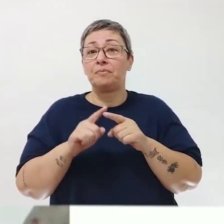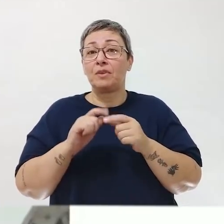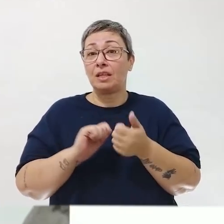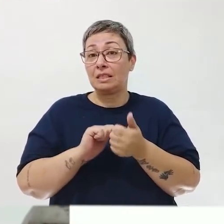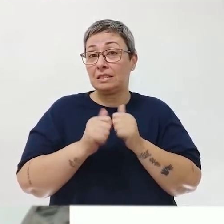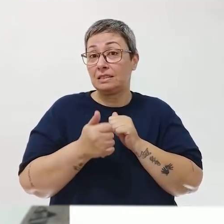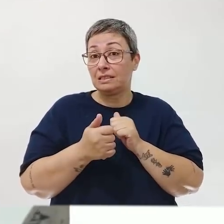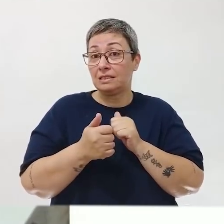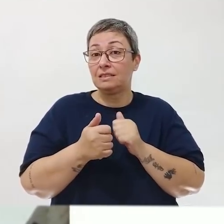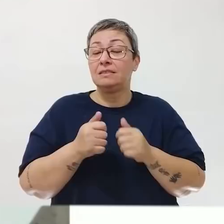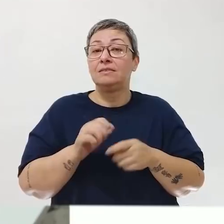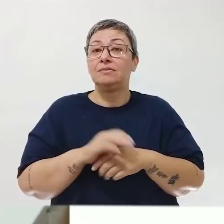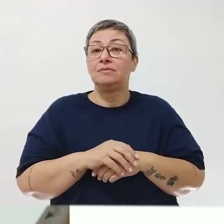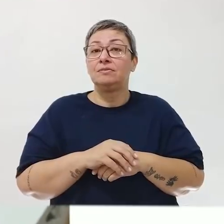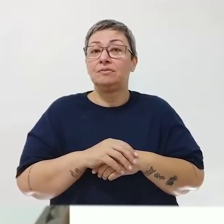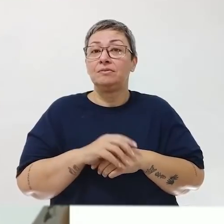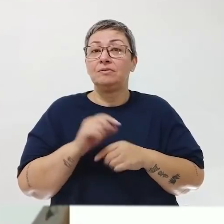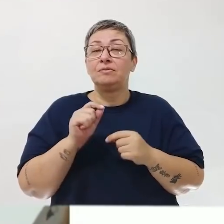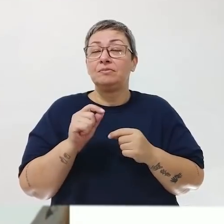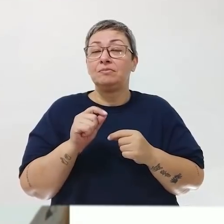fazer esporte,